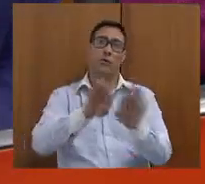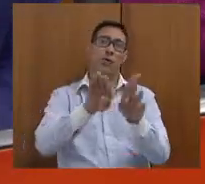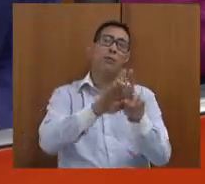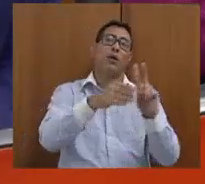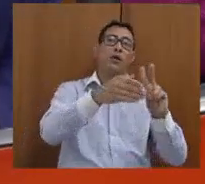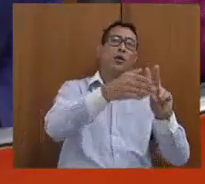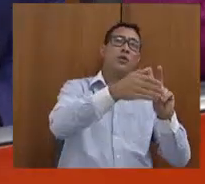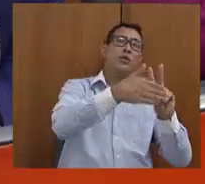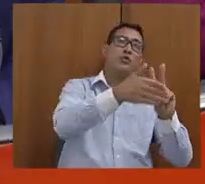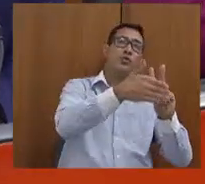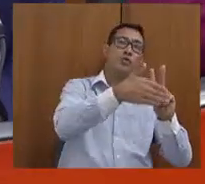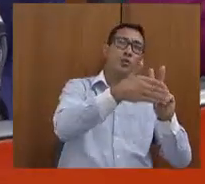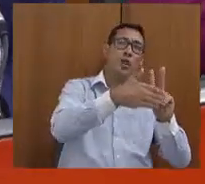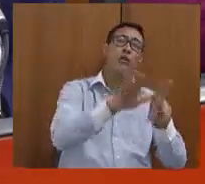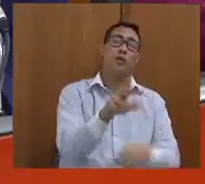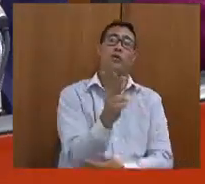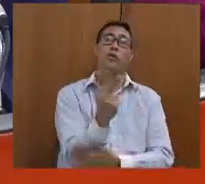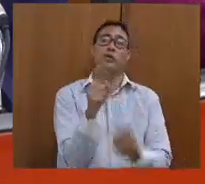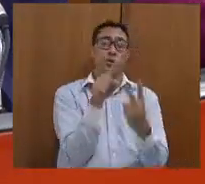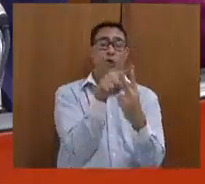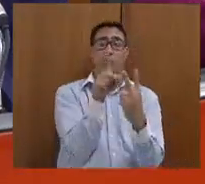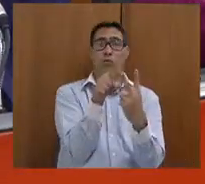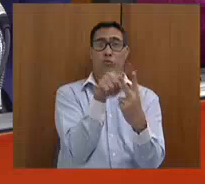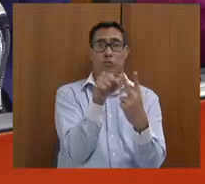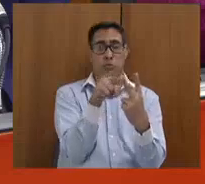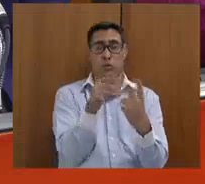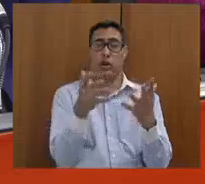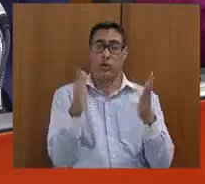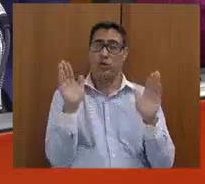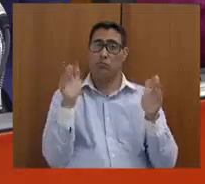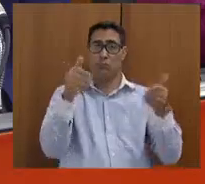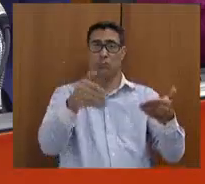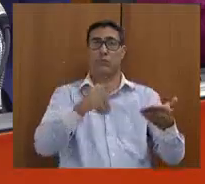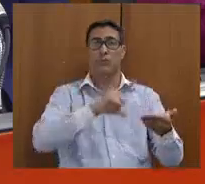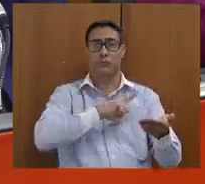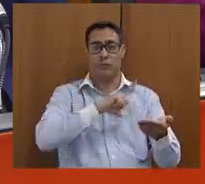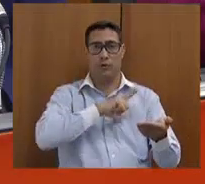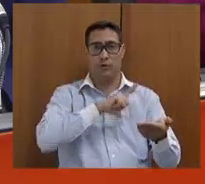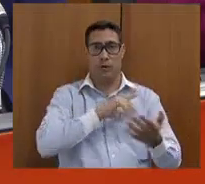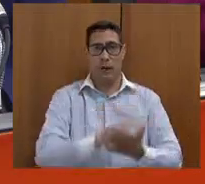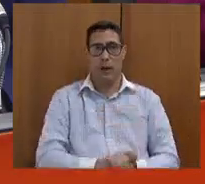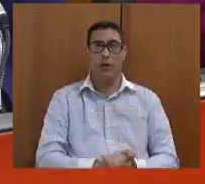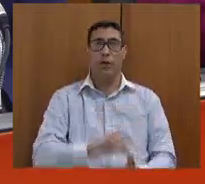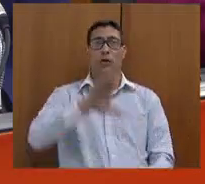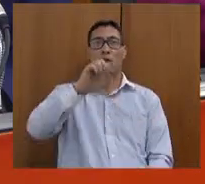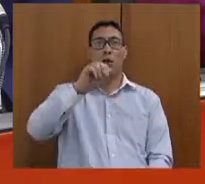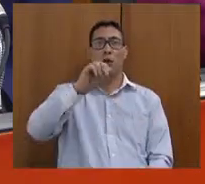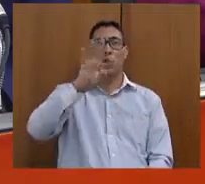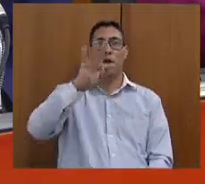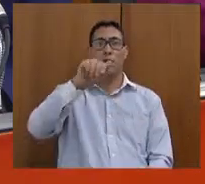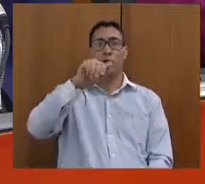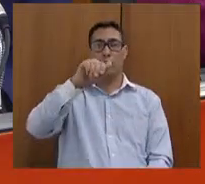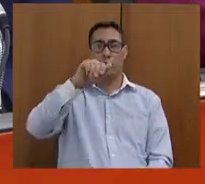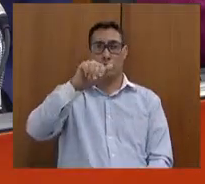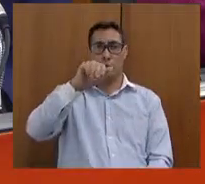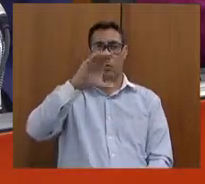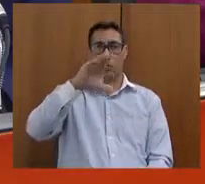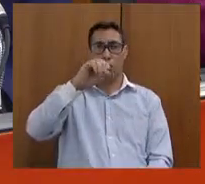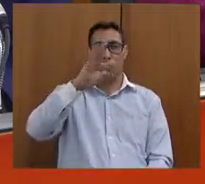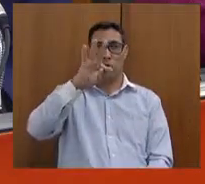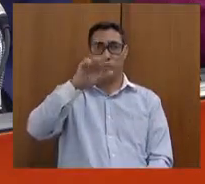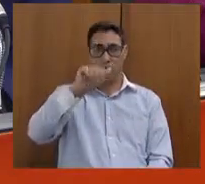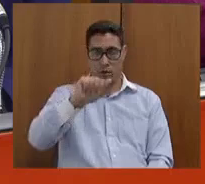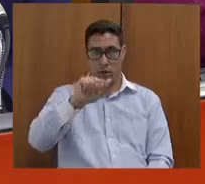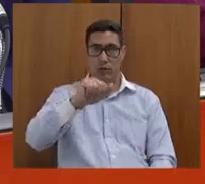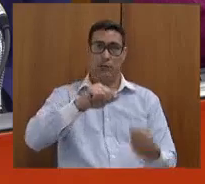são dois pontos que nós estamos como frente conforme já havia dito da senhora quanto a cota é racial